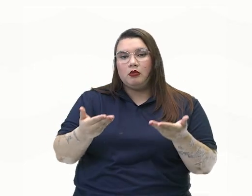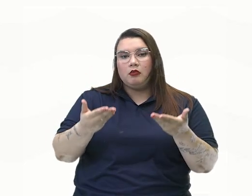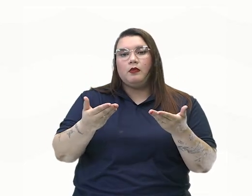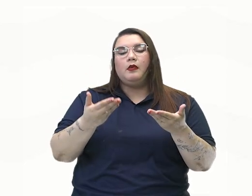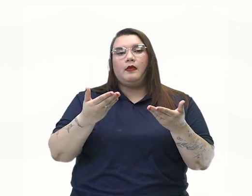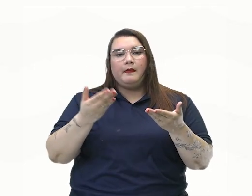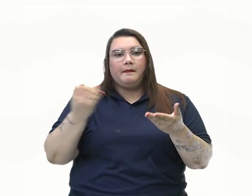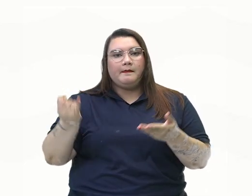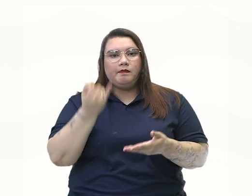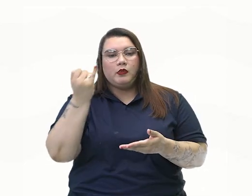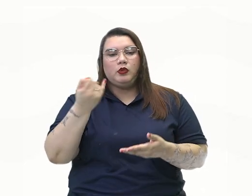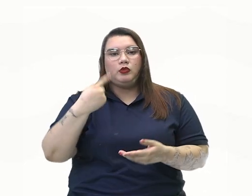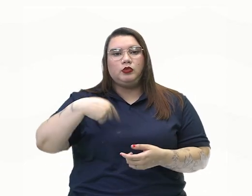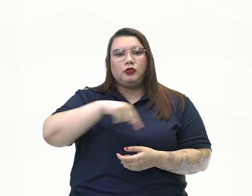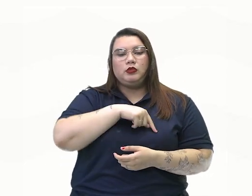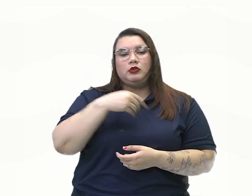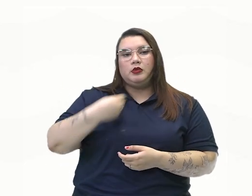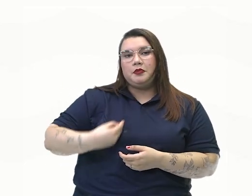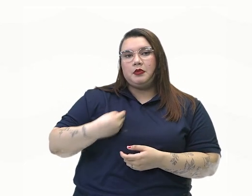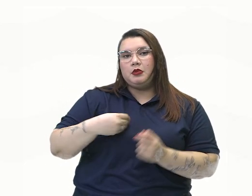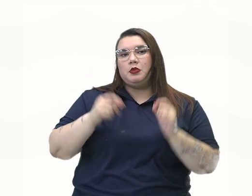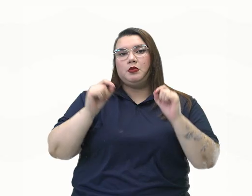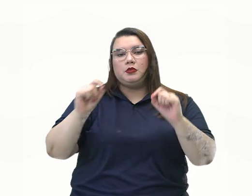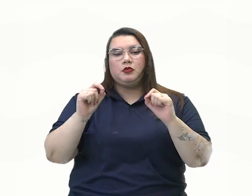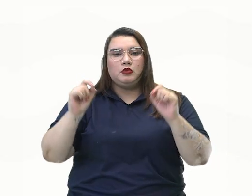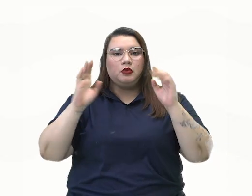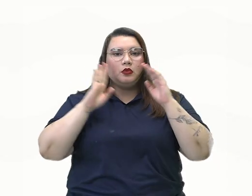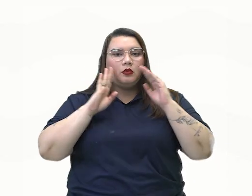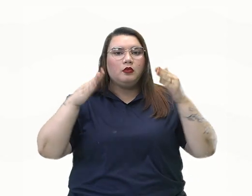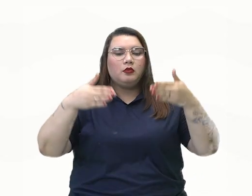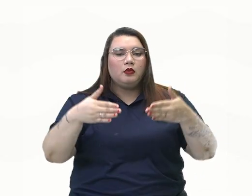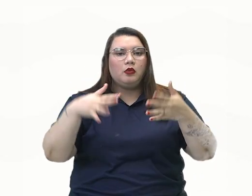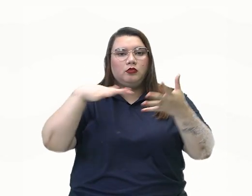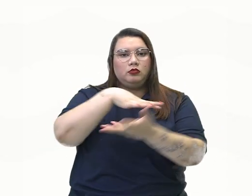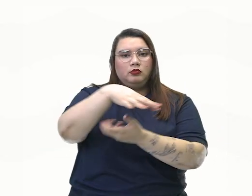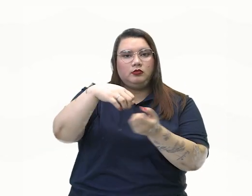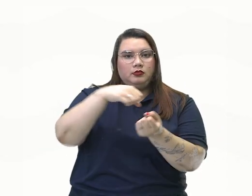importante e pertinente para a nossa atualidade é a